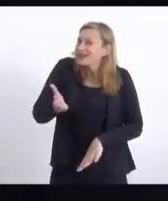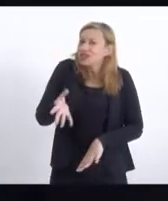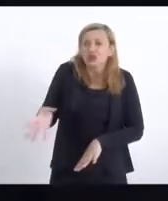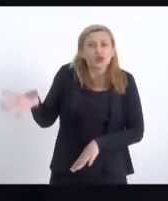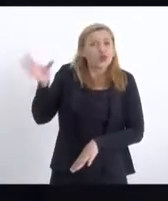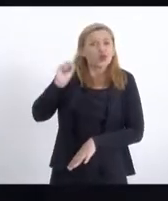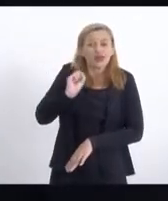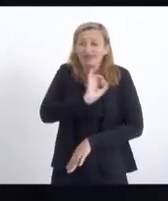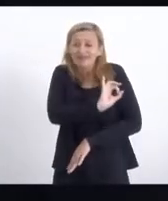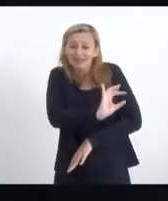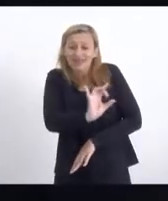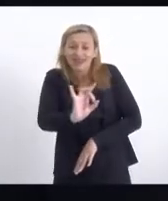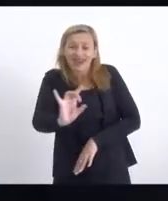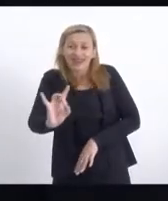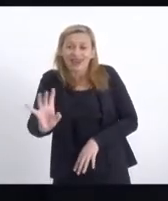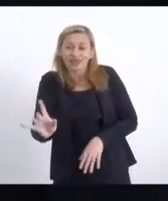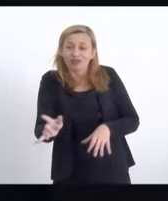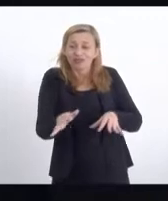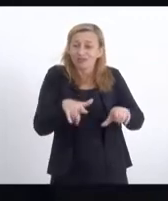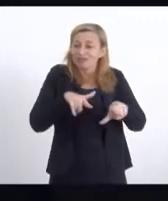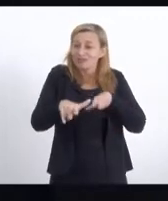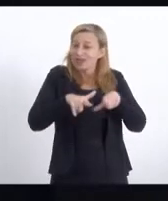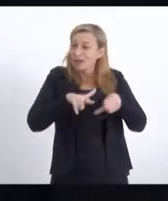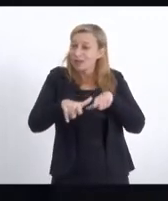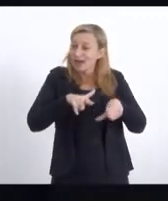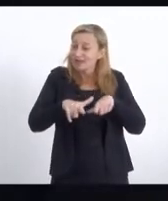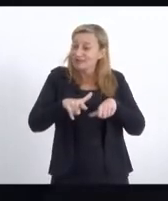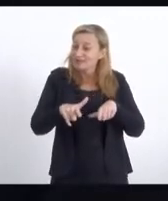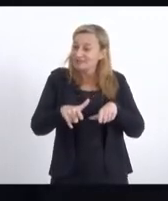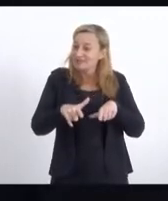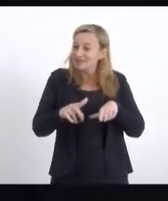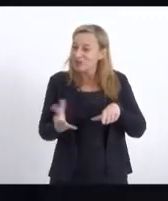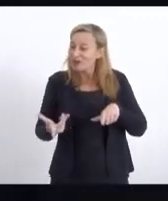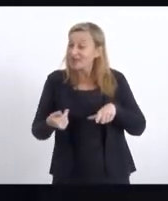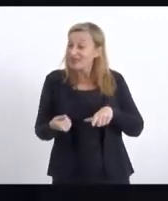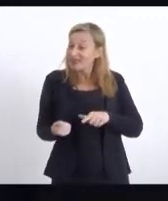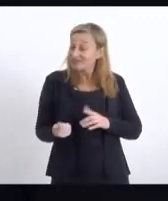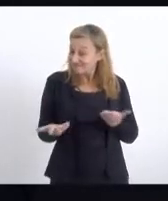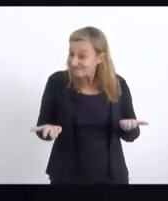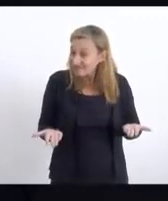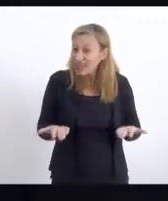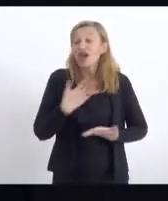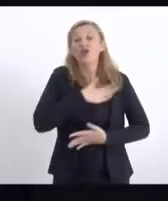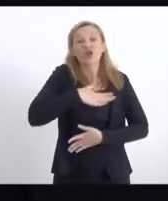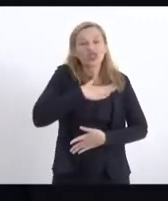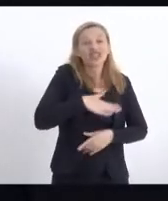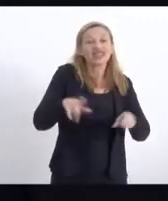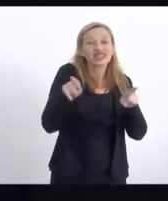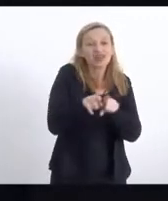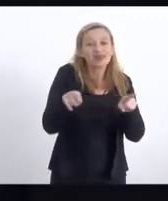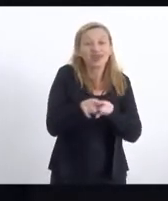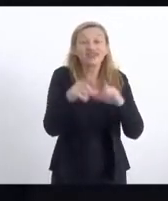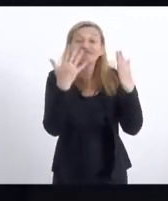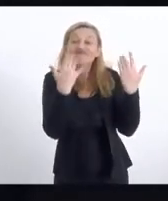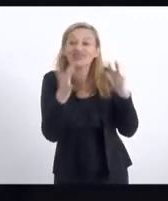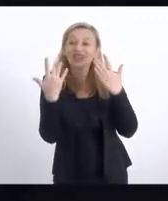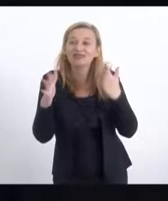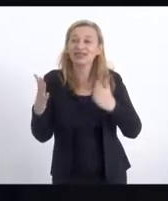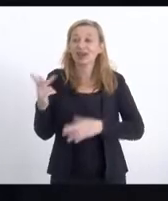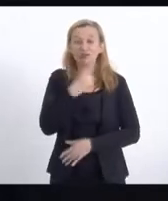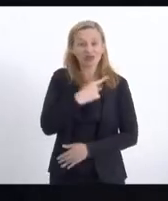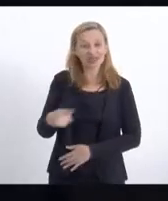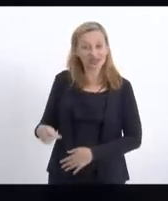gente ouvir de cada um e fazer o trabalho de casa. Gostaria também de parabenizar o